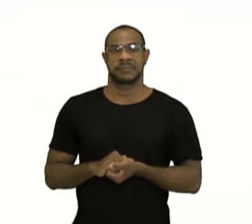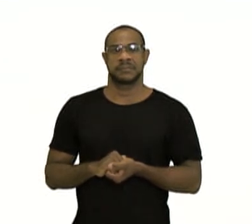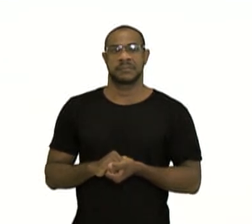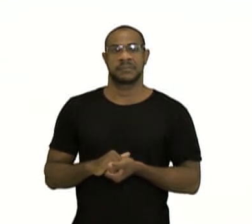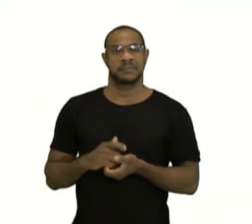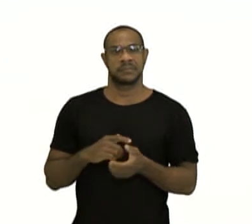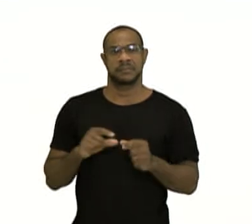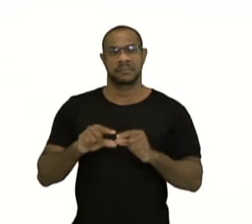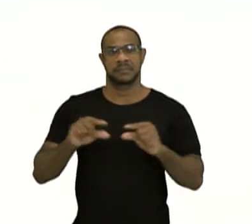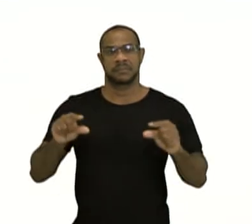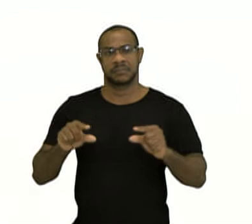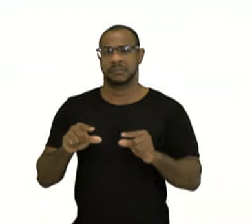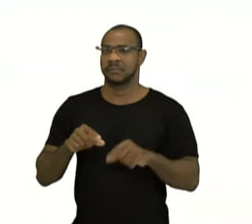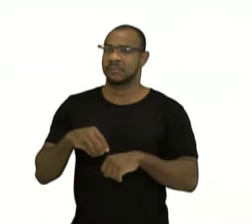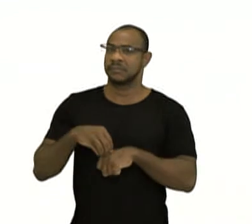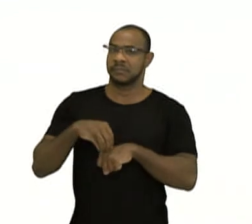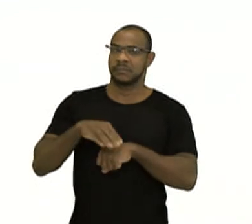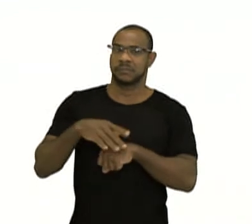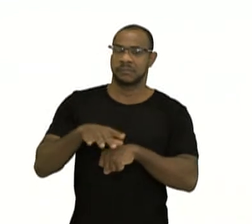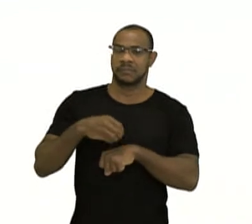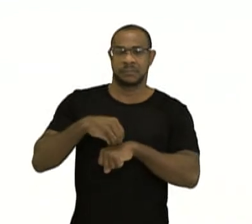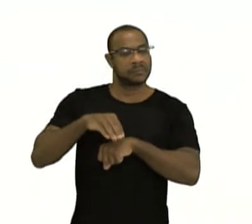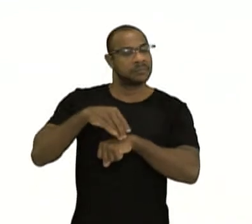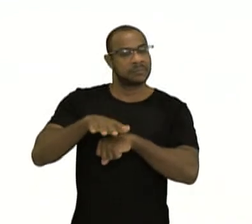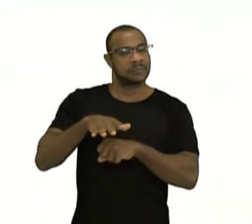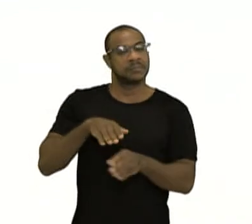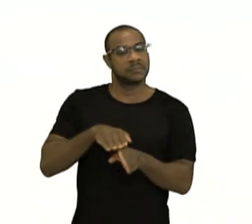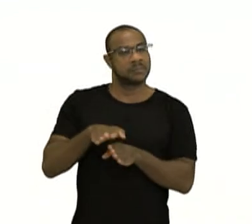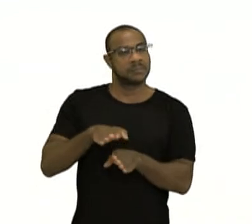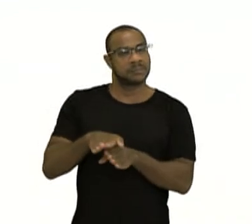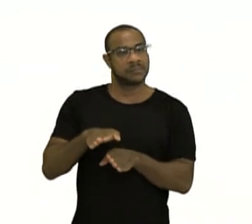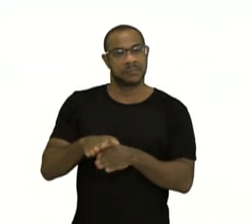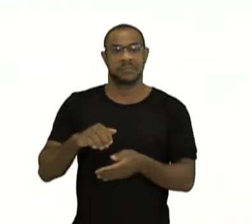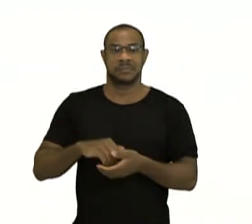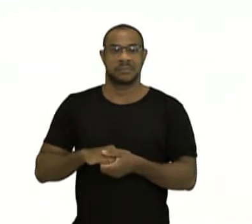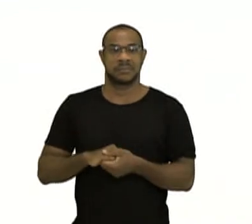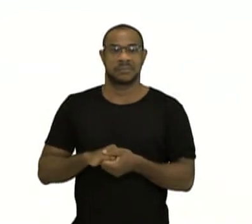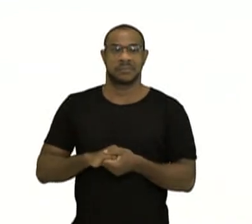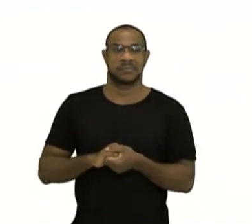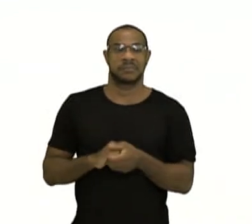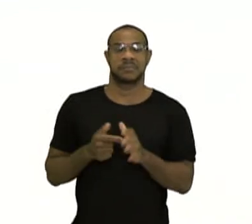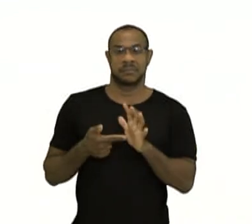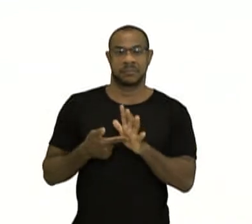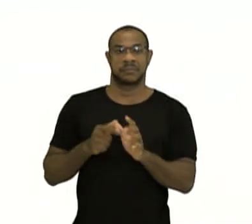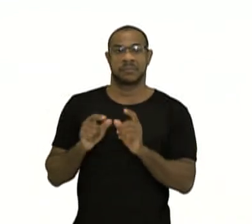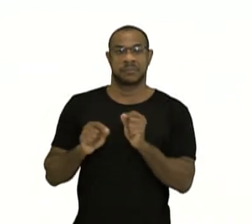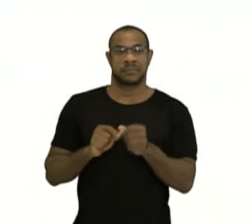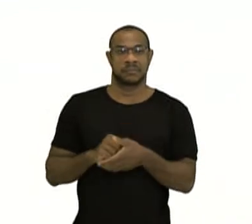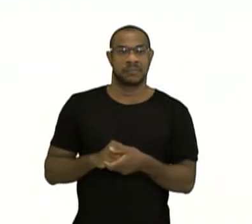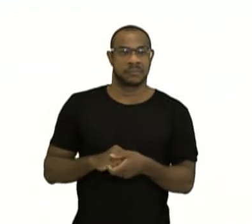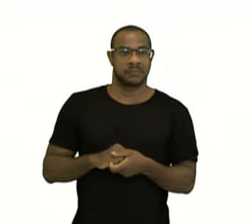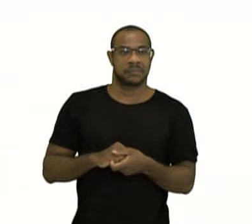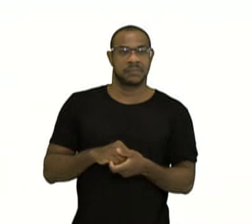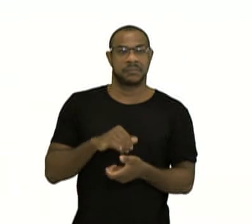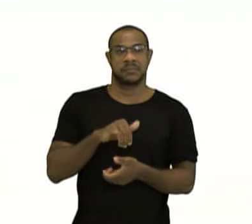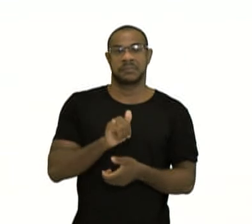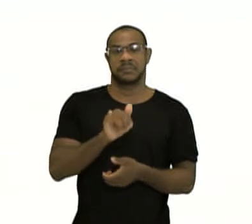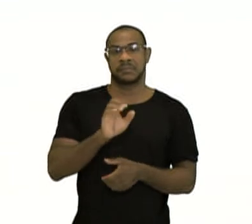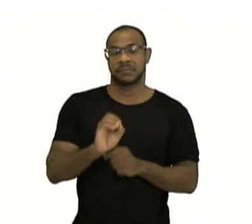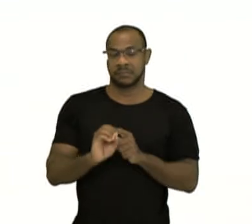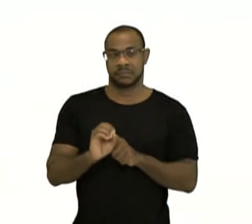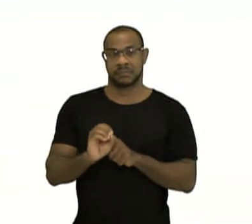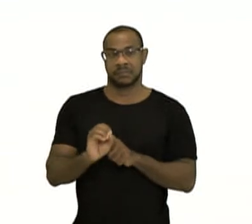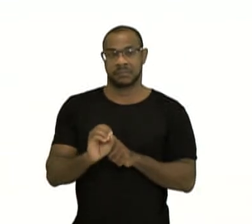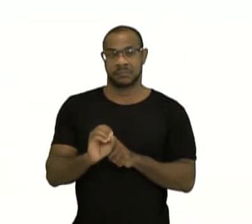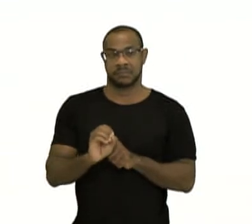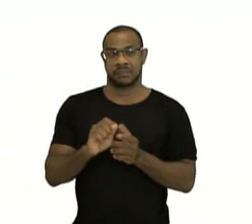conselho ou uma sugestão. Eu, no seu lugar, relaxaria mais. Então, aqui mostra ali, ó, eu, como que é, nós